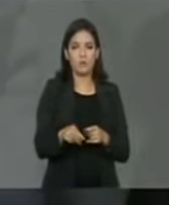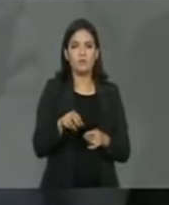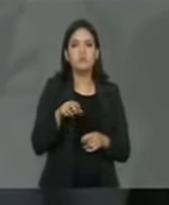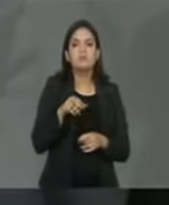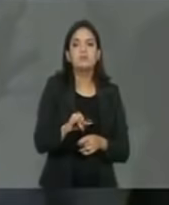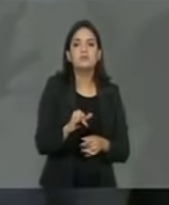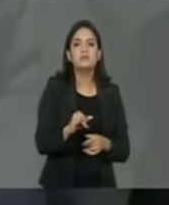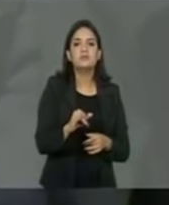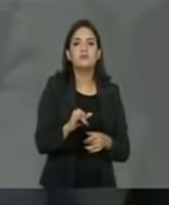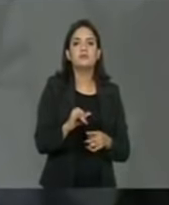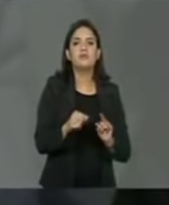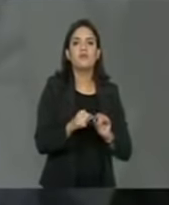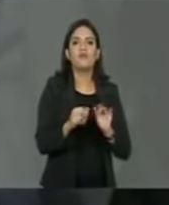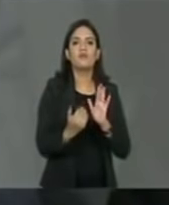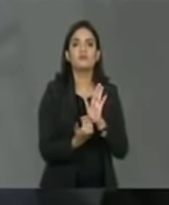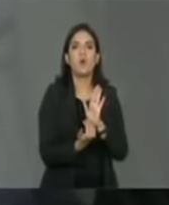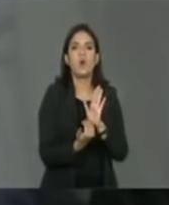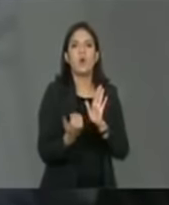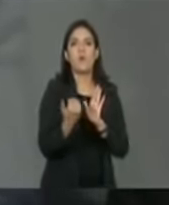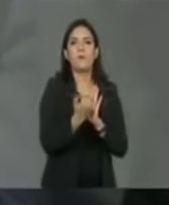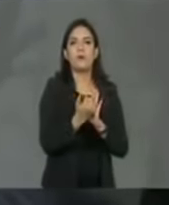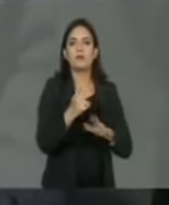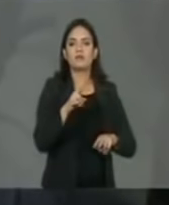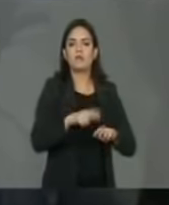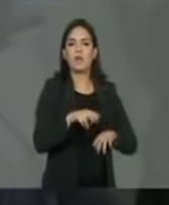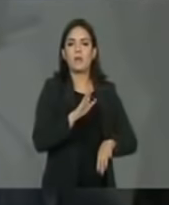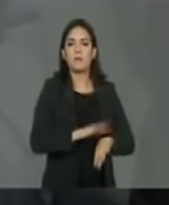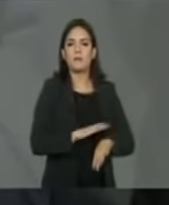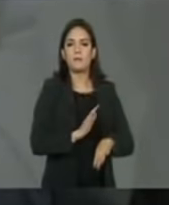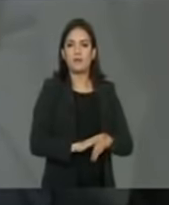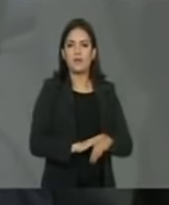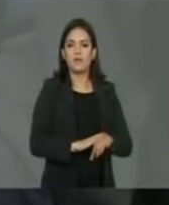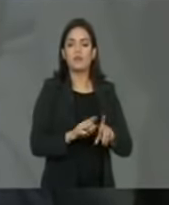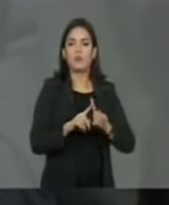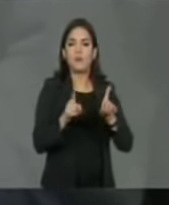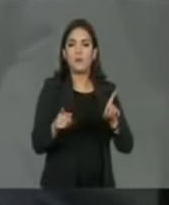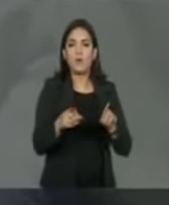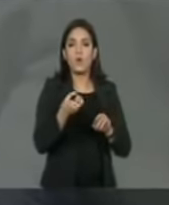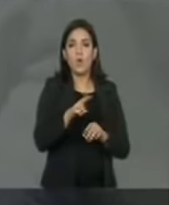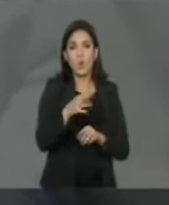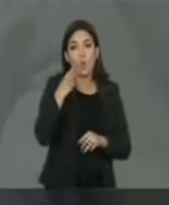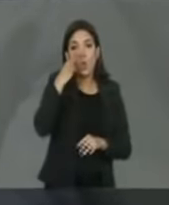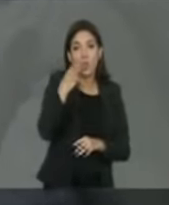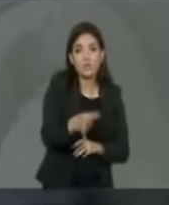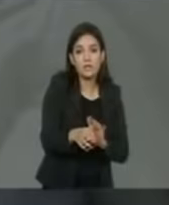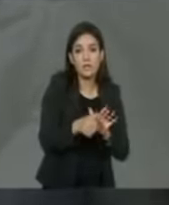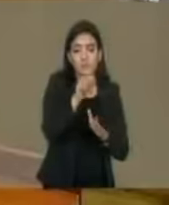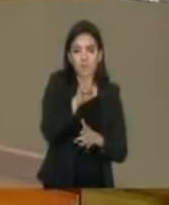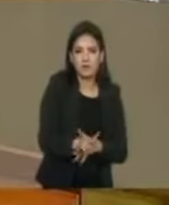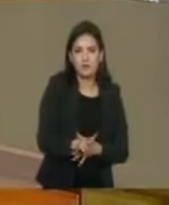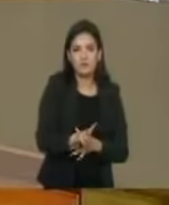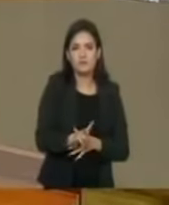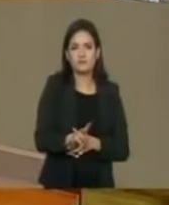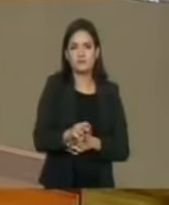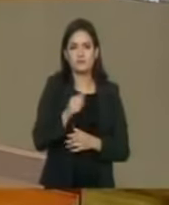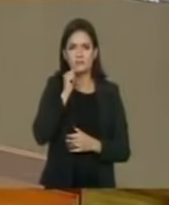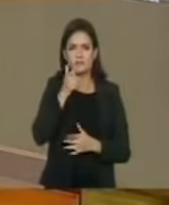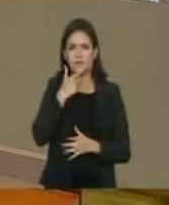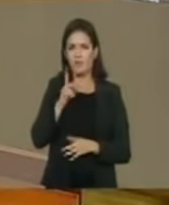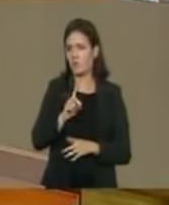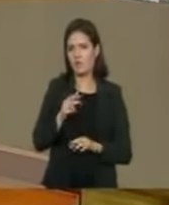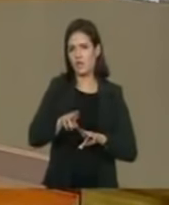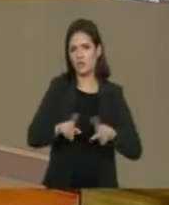eleva a pena ou má ministro condendo a legislação - que não distingue se